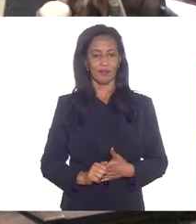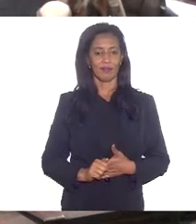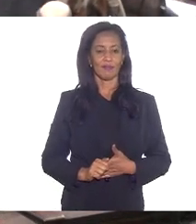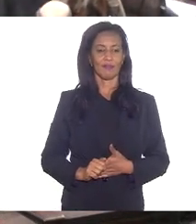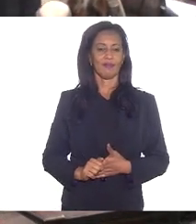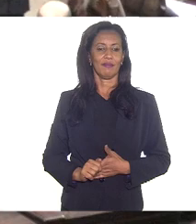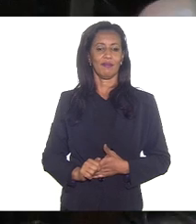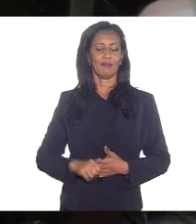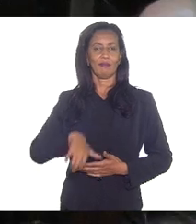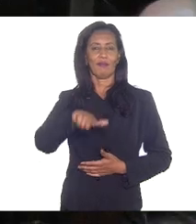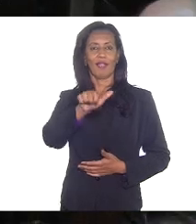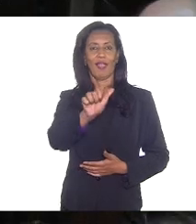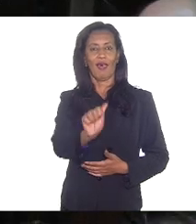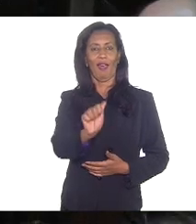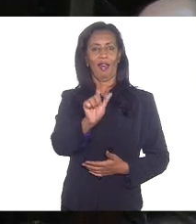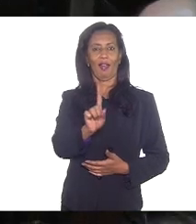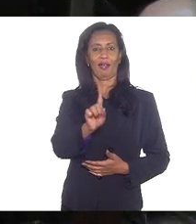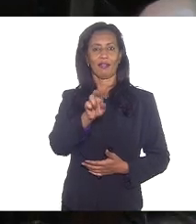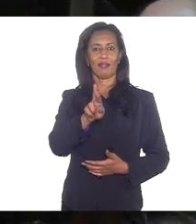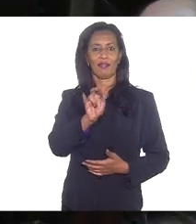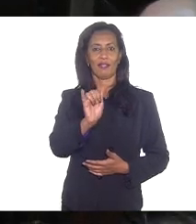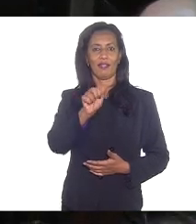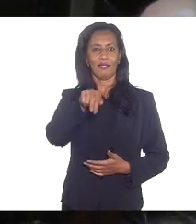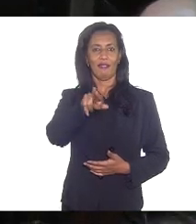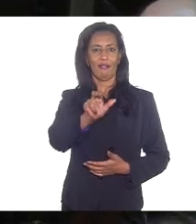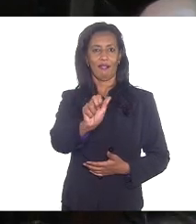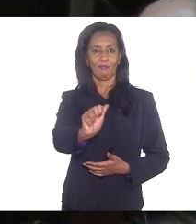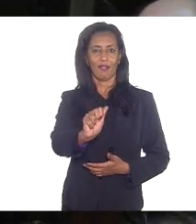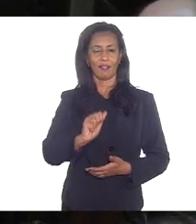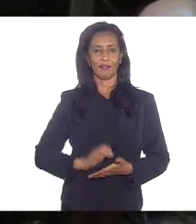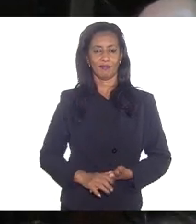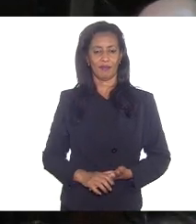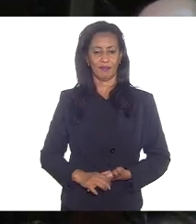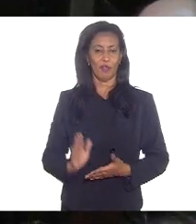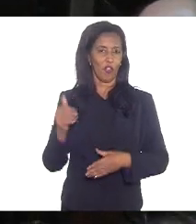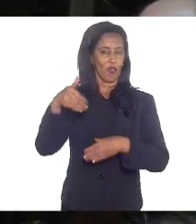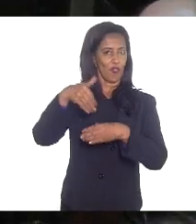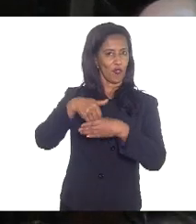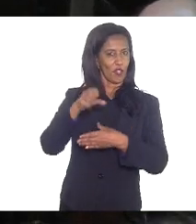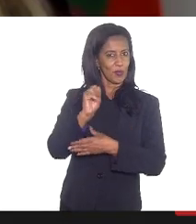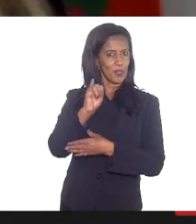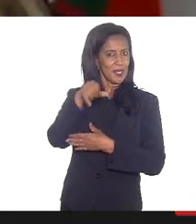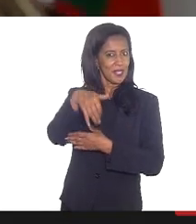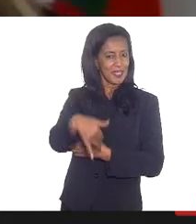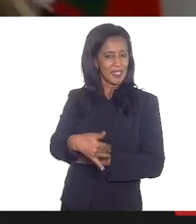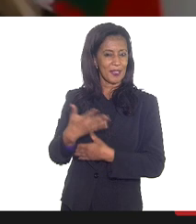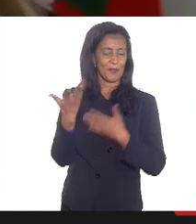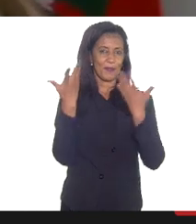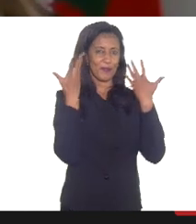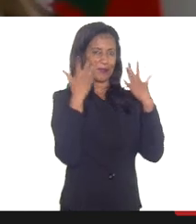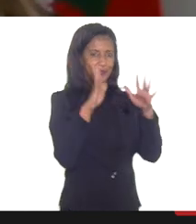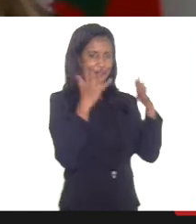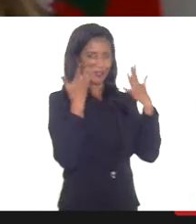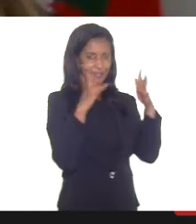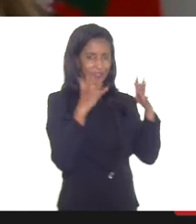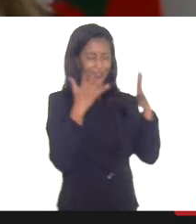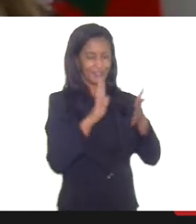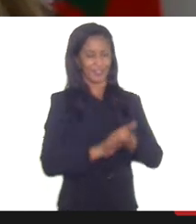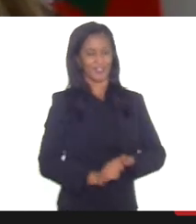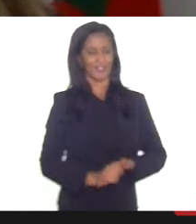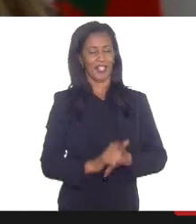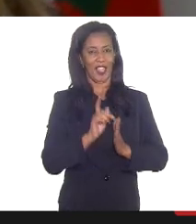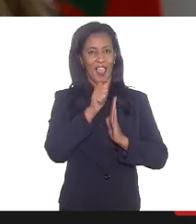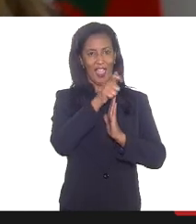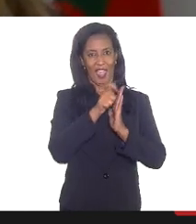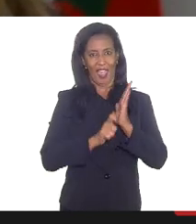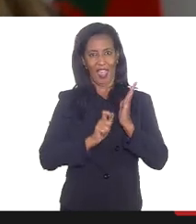Deputada Adriana Baltazar. Meu voto é sim, presidente. Parabenizo mais uma vez os